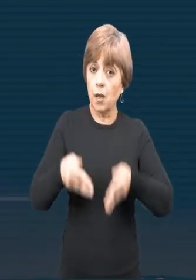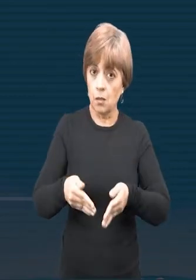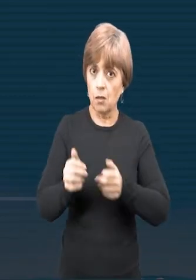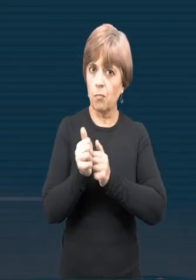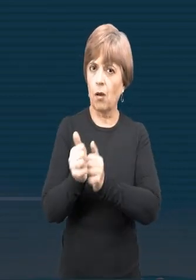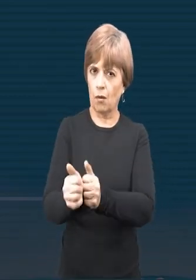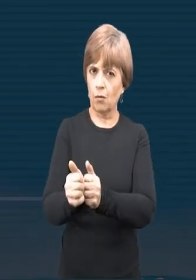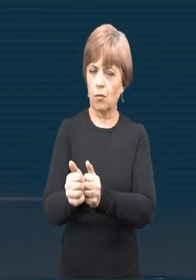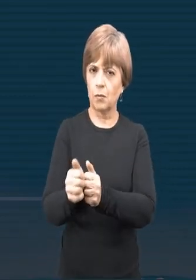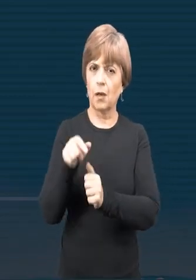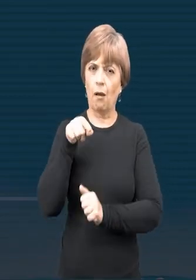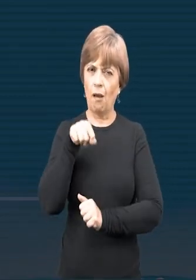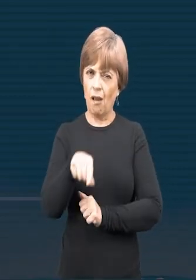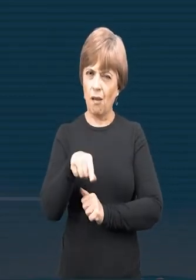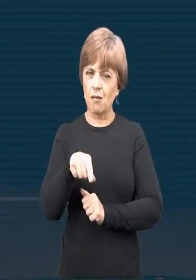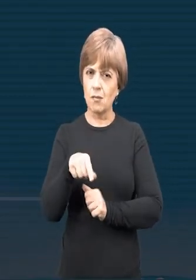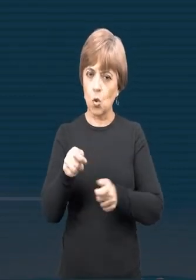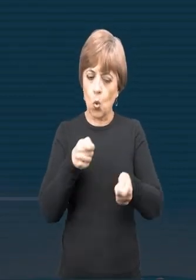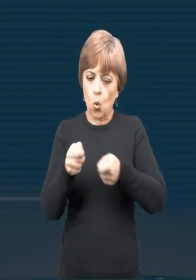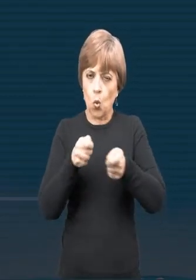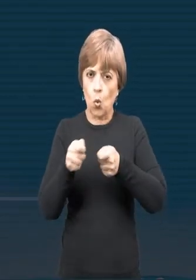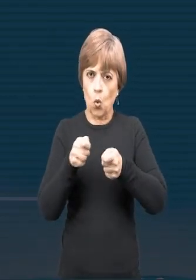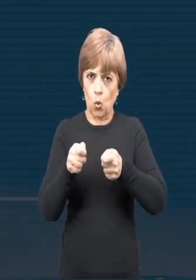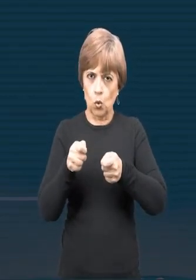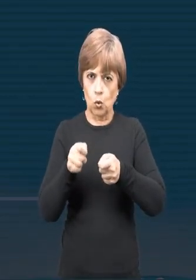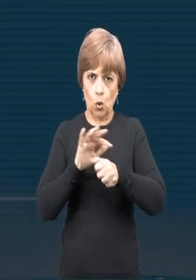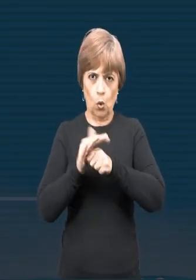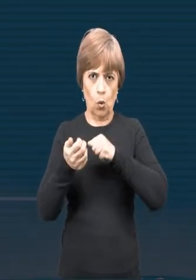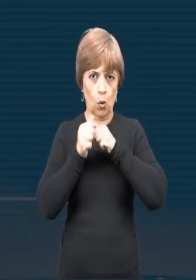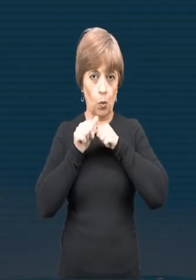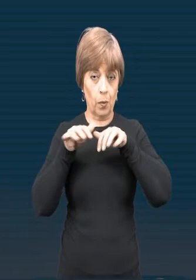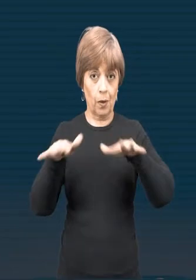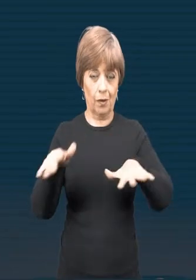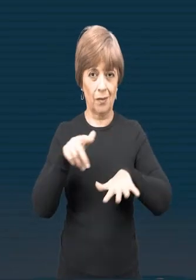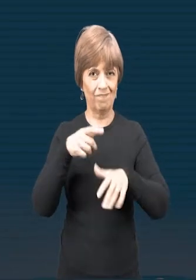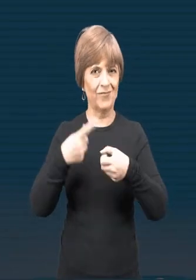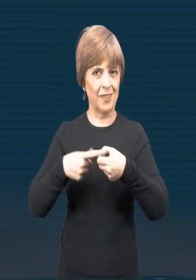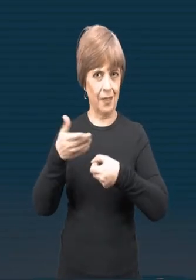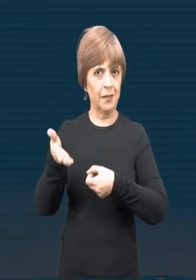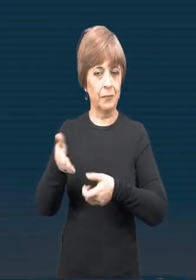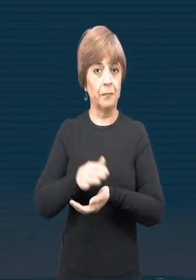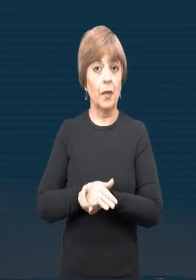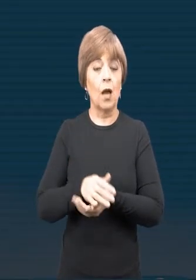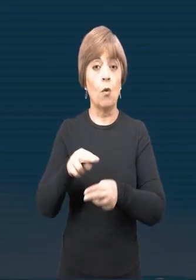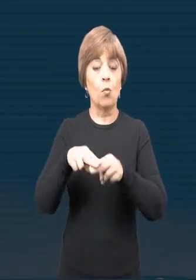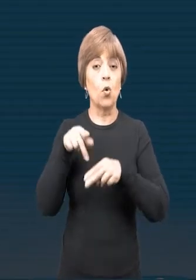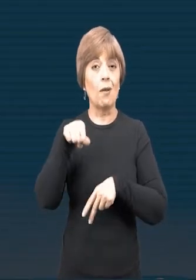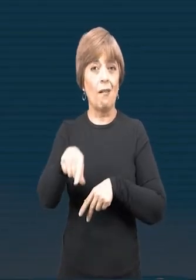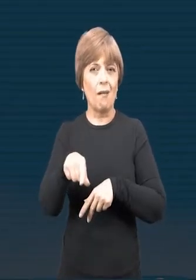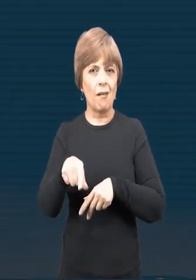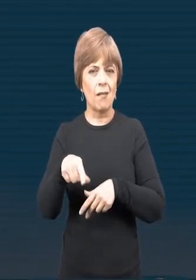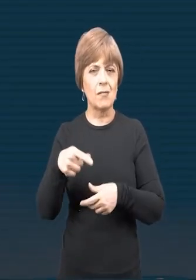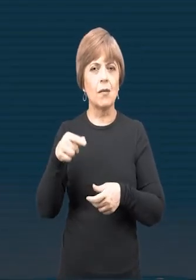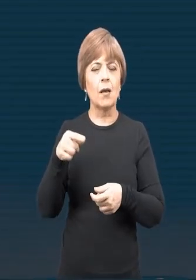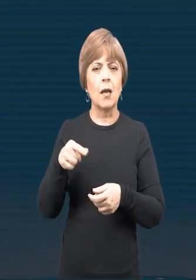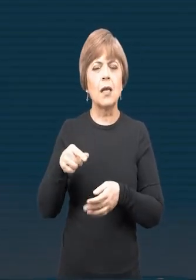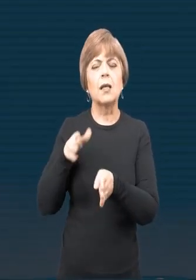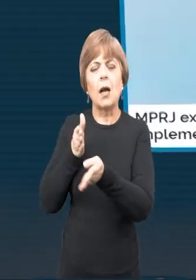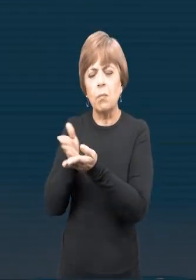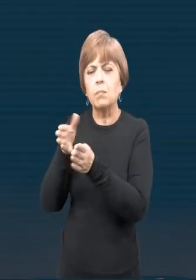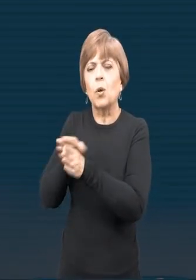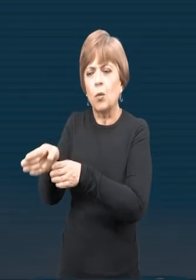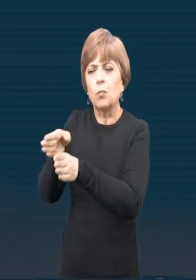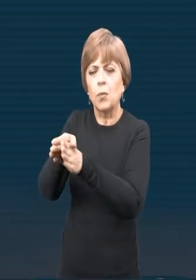acompanhar esse controle da pandemia na cidade. Nesse procedimento foram expedidas diversas recomendações para que o